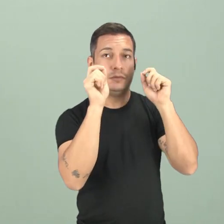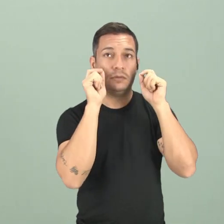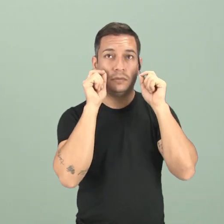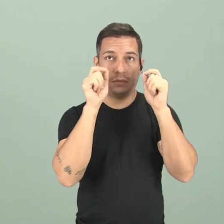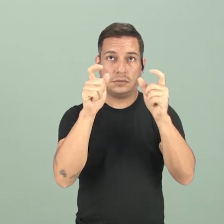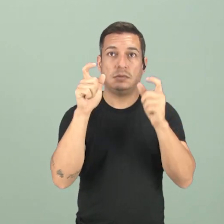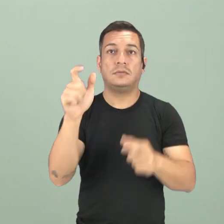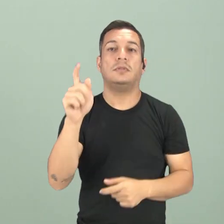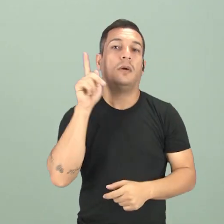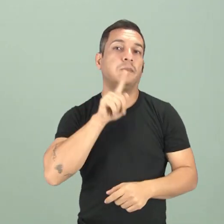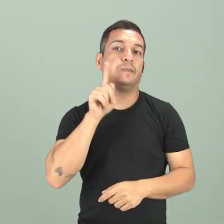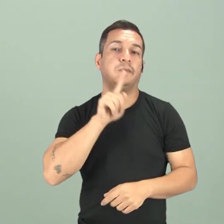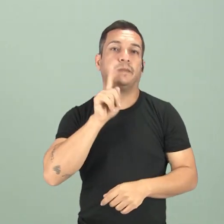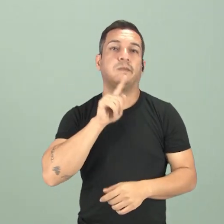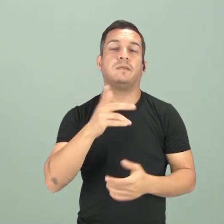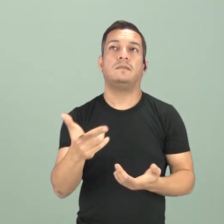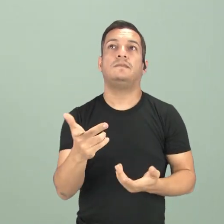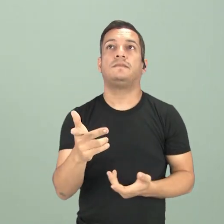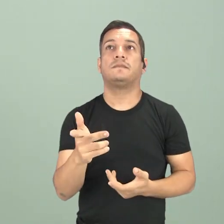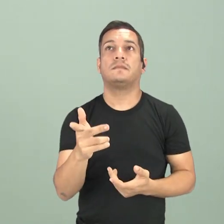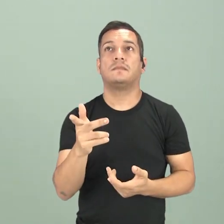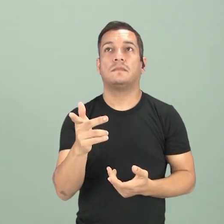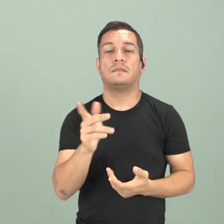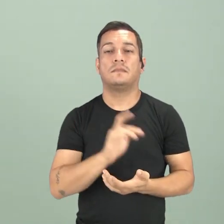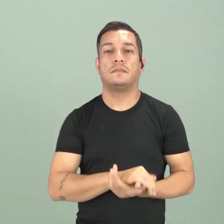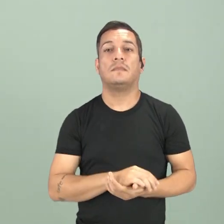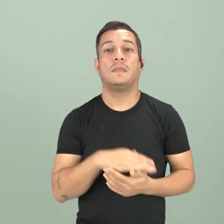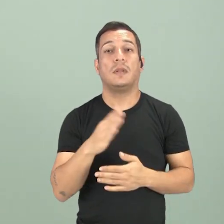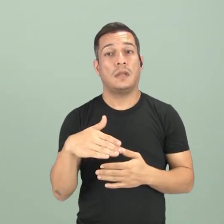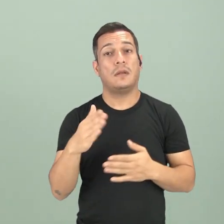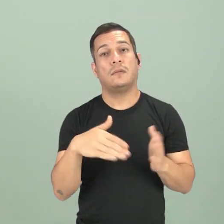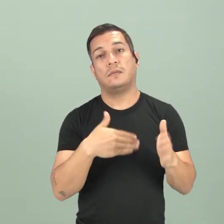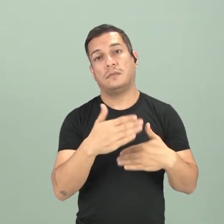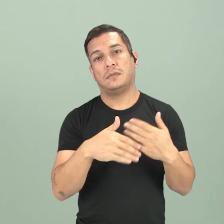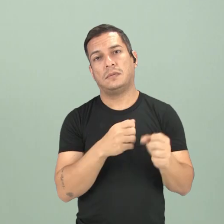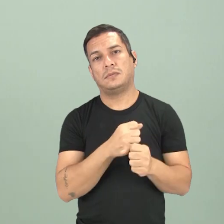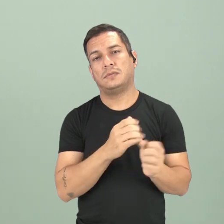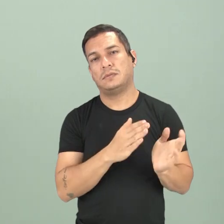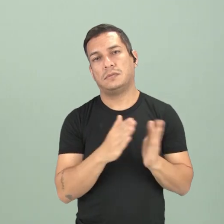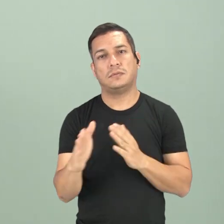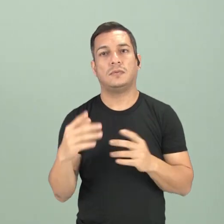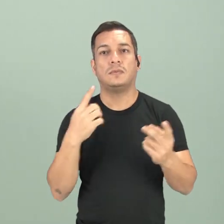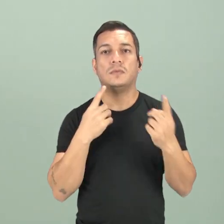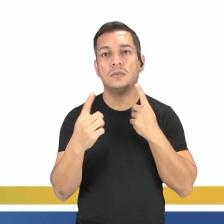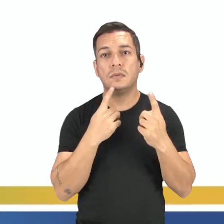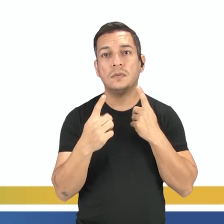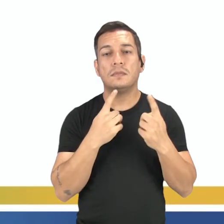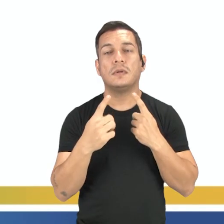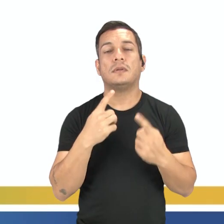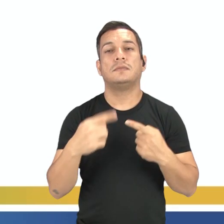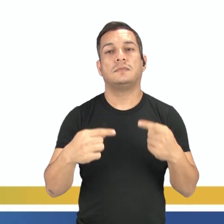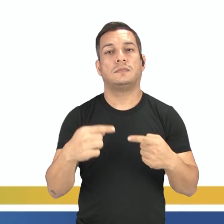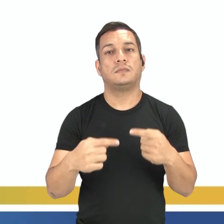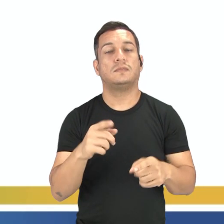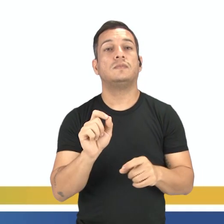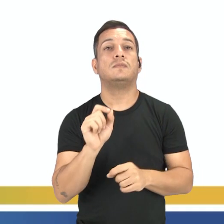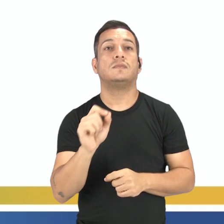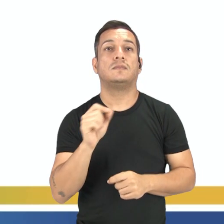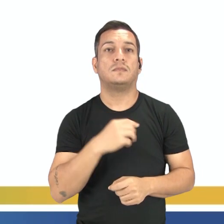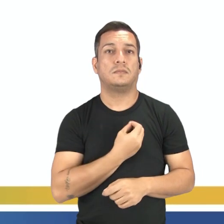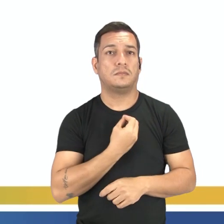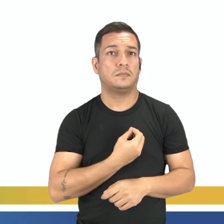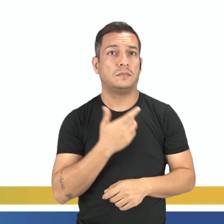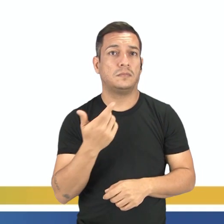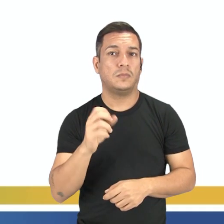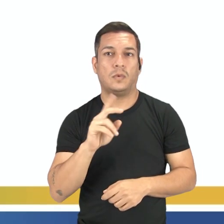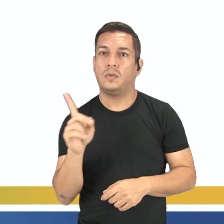interesses dos Estados Unidos. É tanto que, durante todo esse debate sobre fazer parte ou não